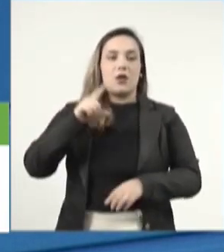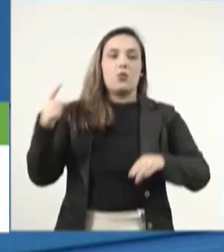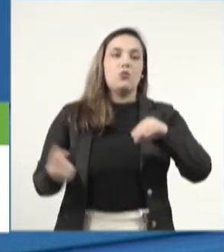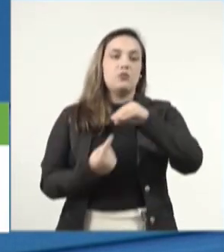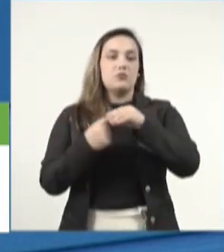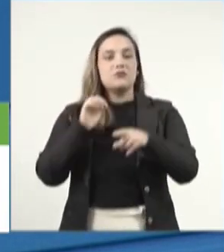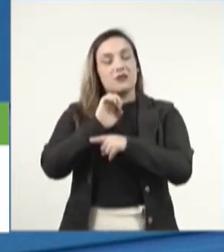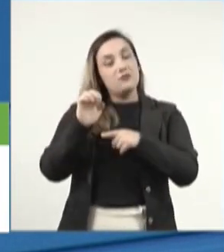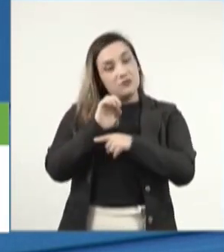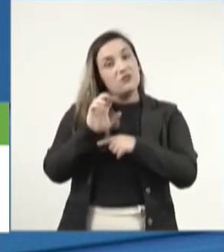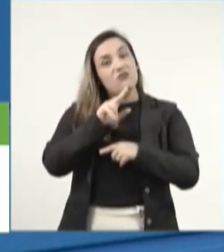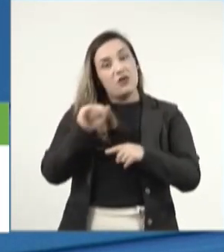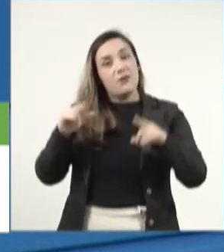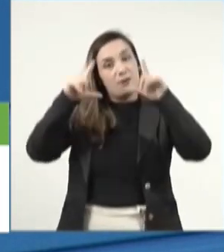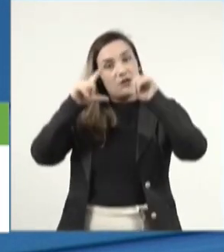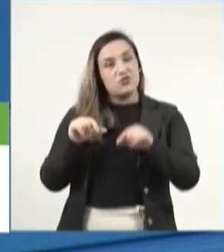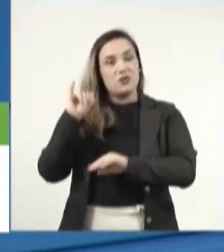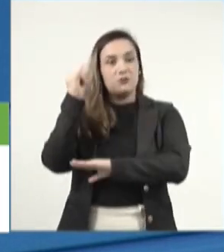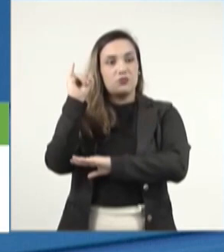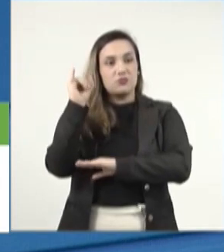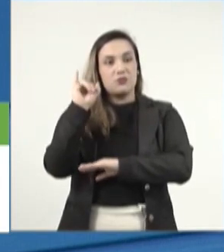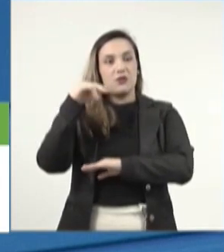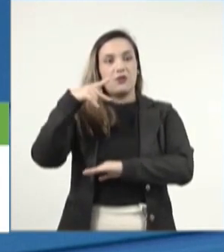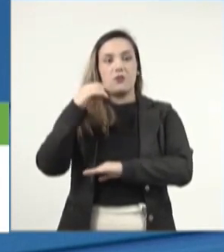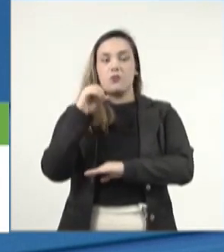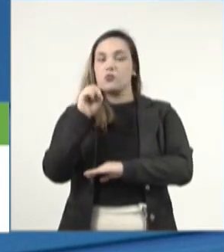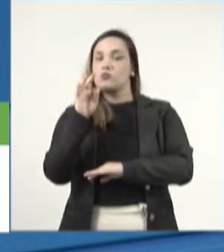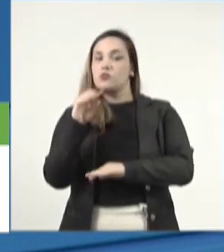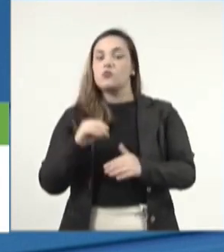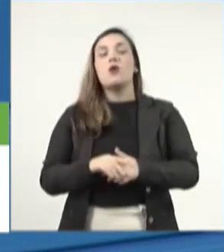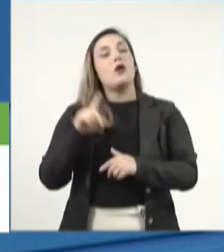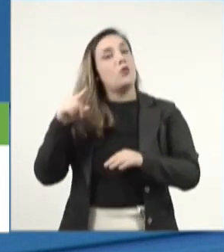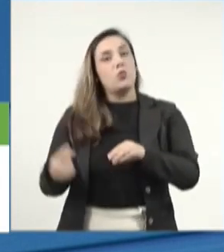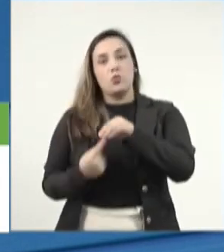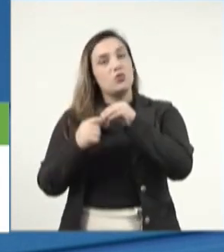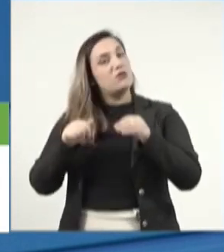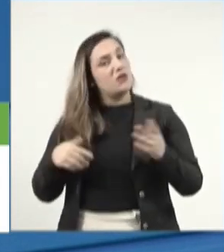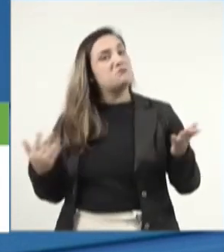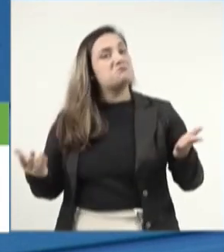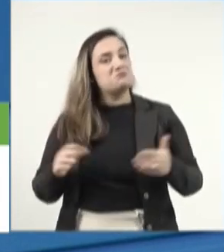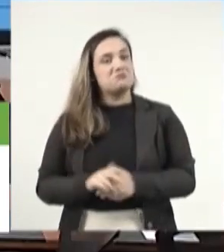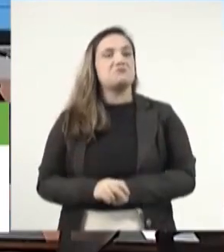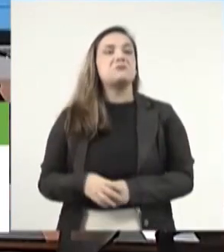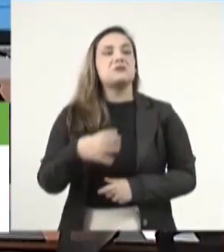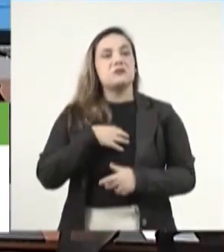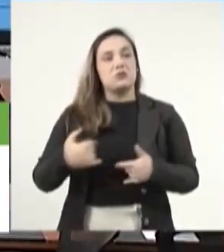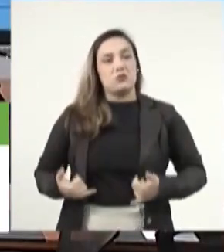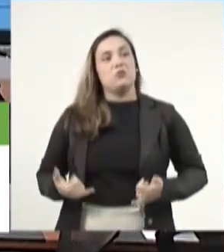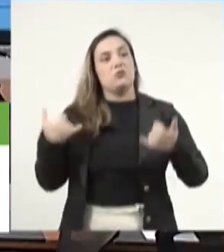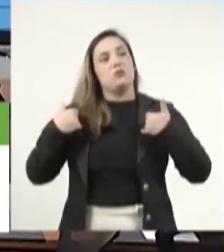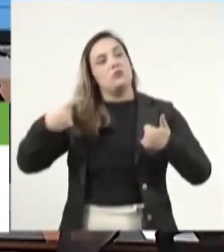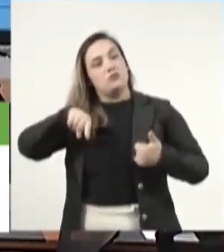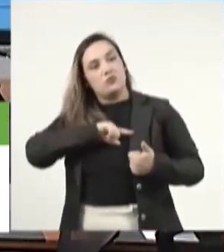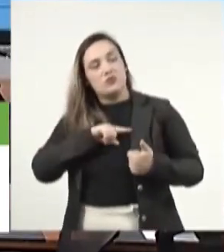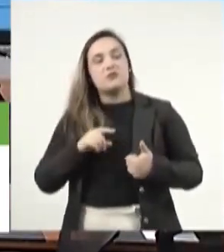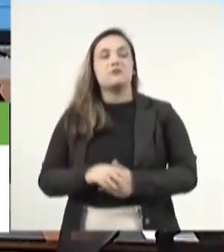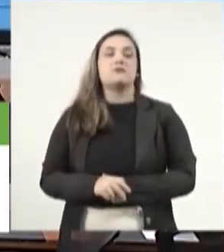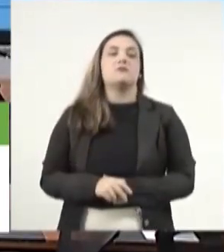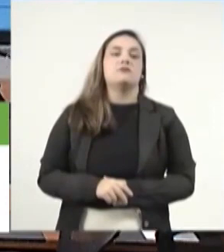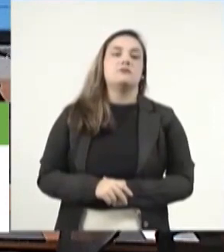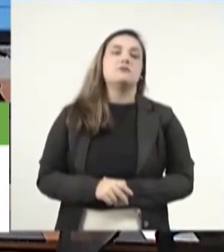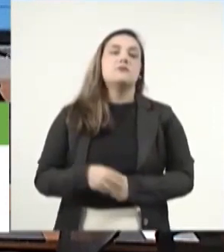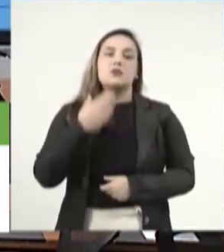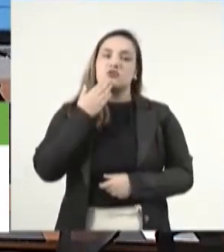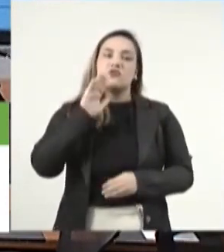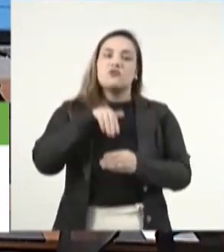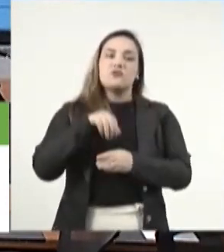da federação que está baixando imposto, deputado Zé Teixeira. Já pensou? É orgulho para nós de termos pedido voto